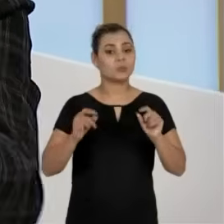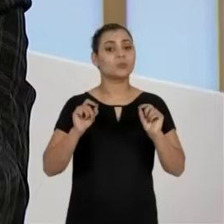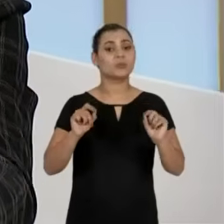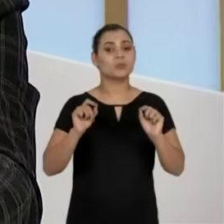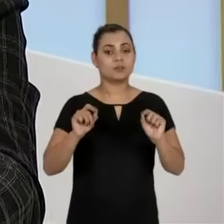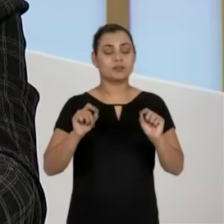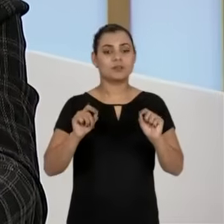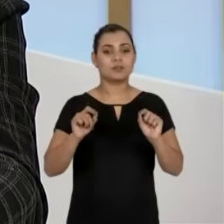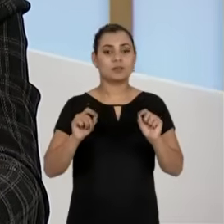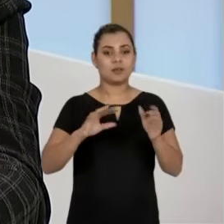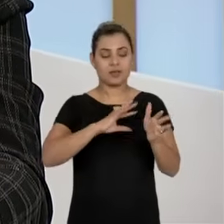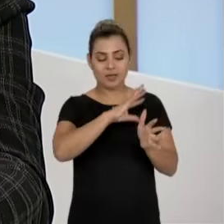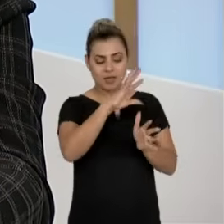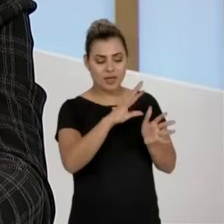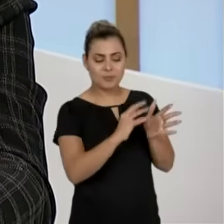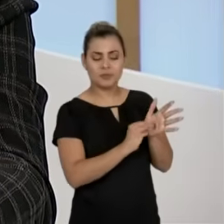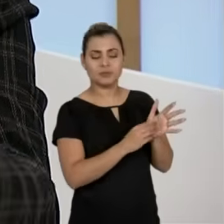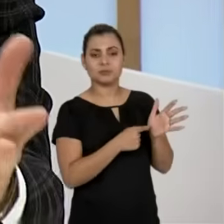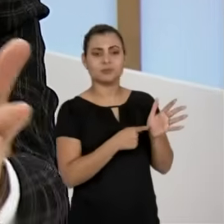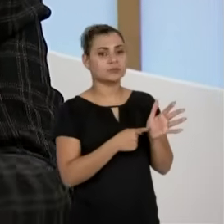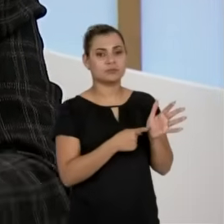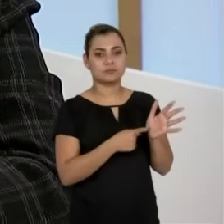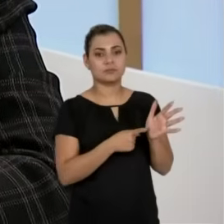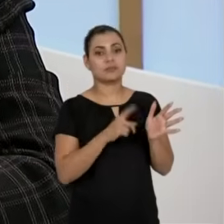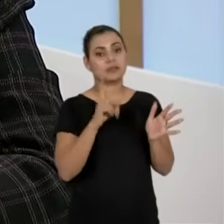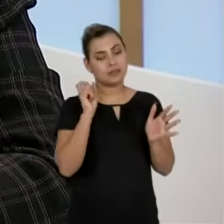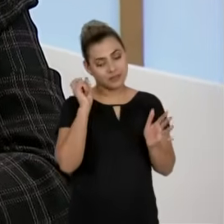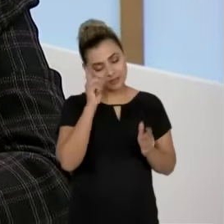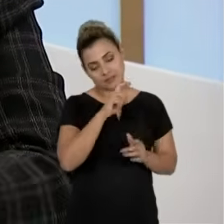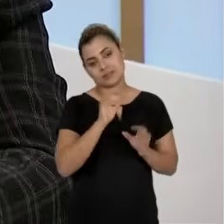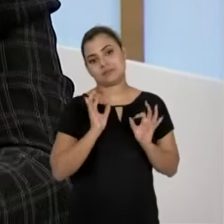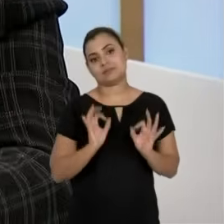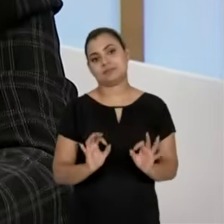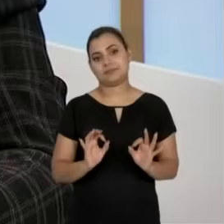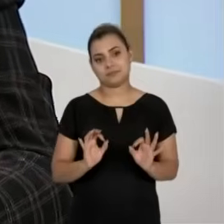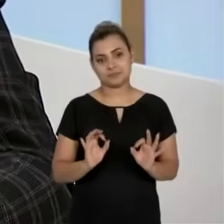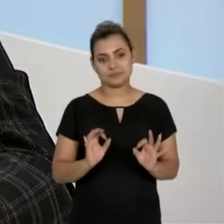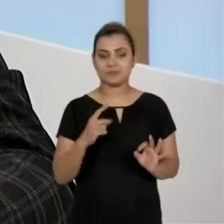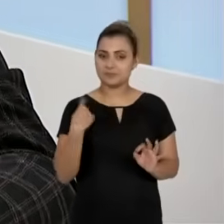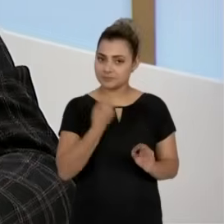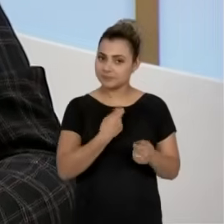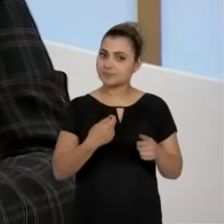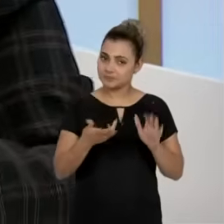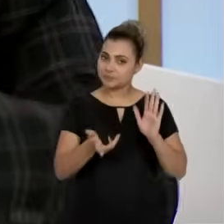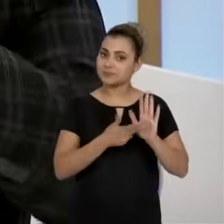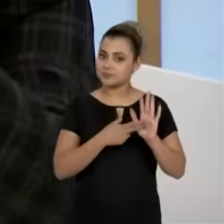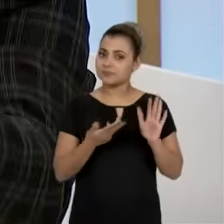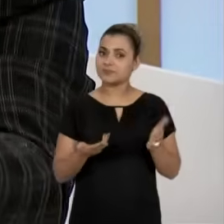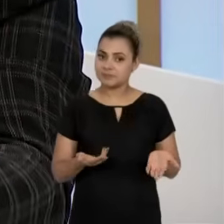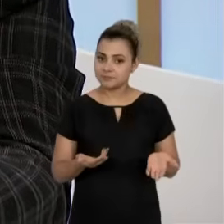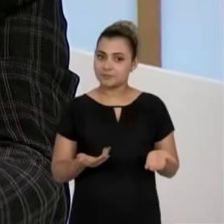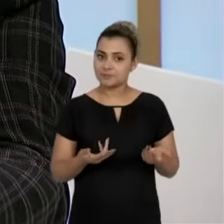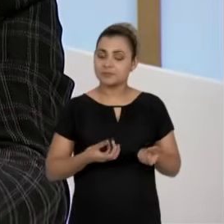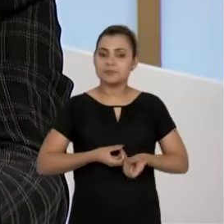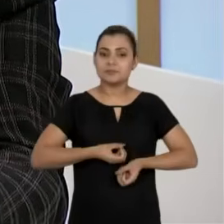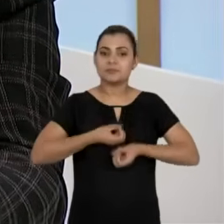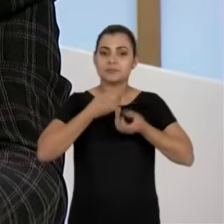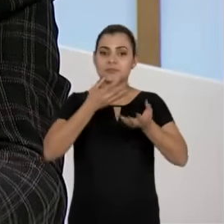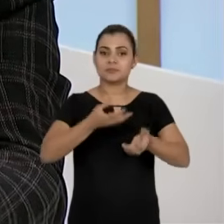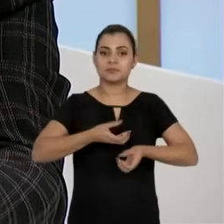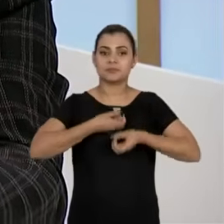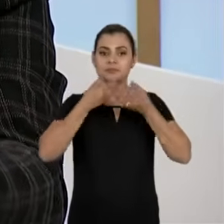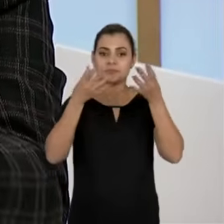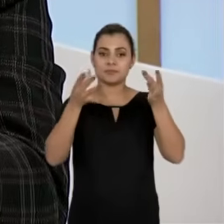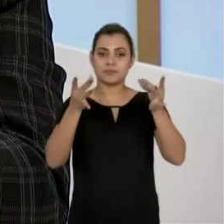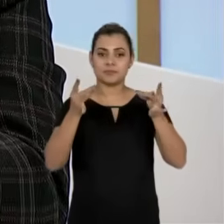que falar da Amazônia é muito difícil. Nós temos que reconhecer isso. É muito difícil expressar o significado